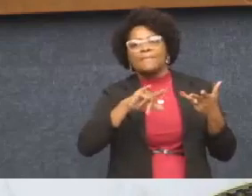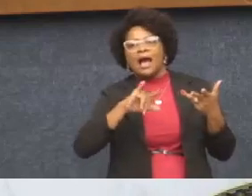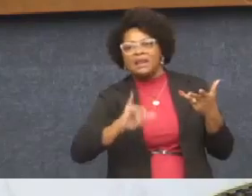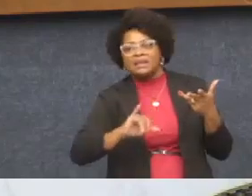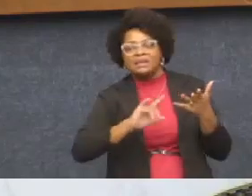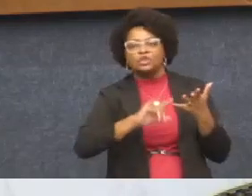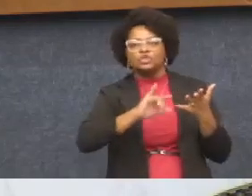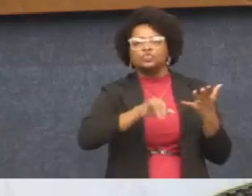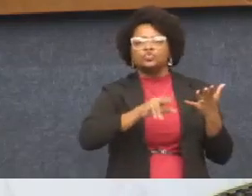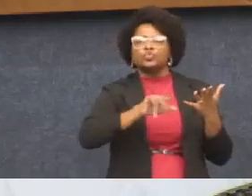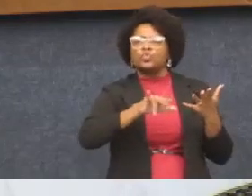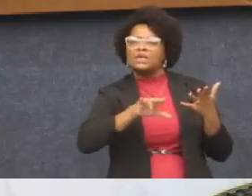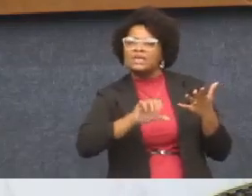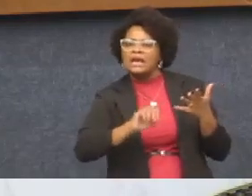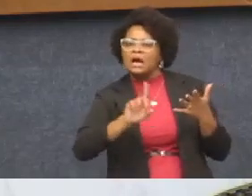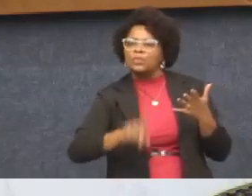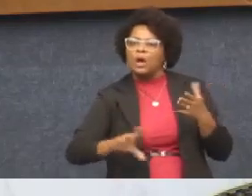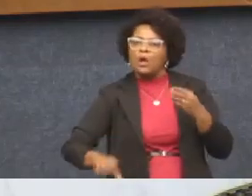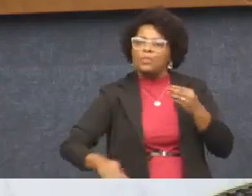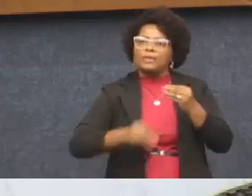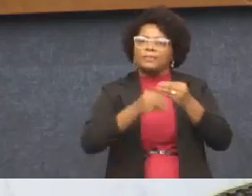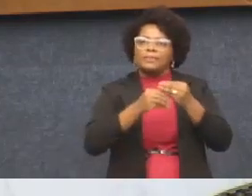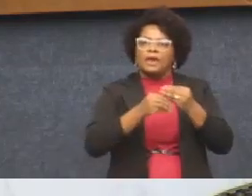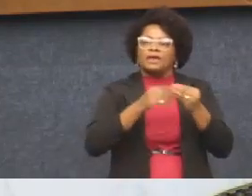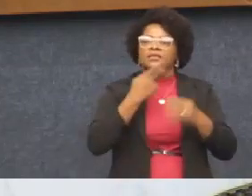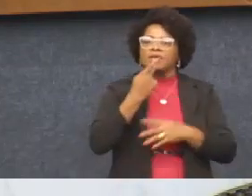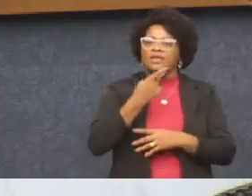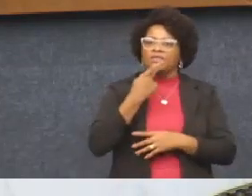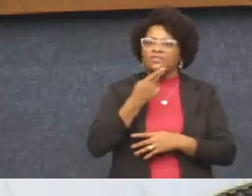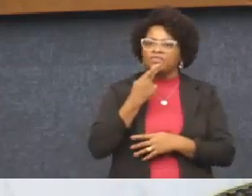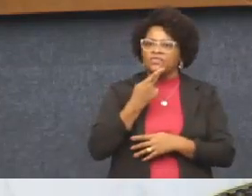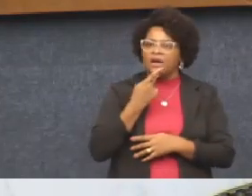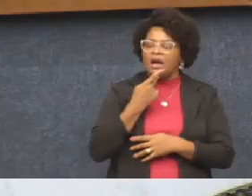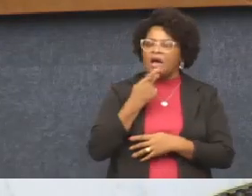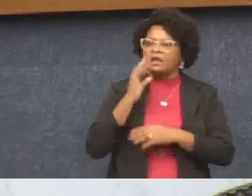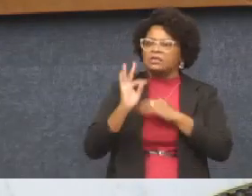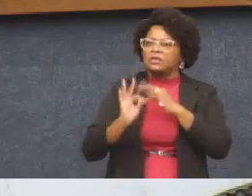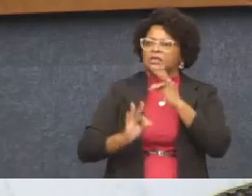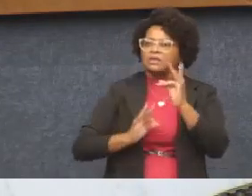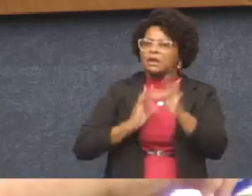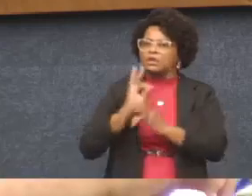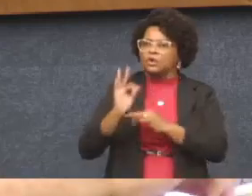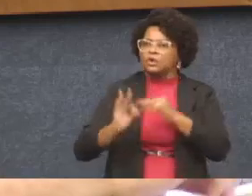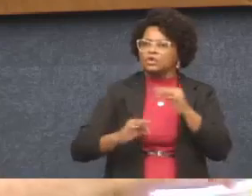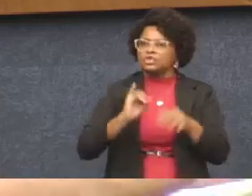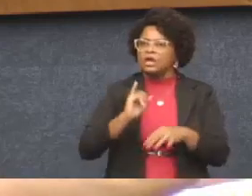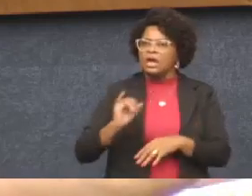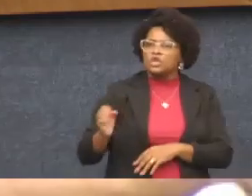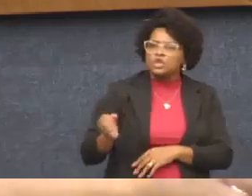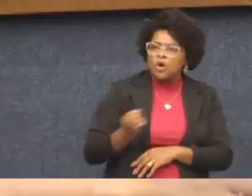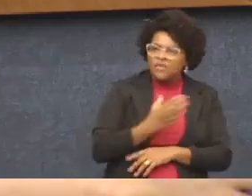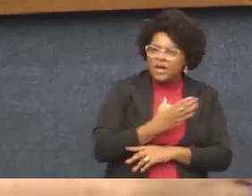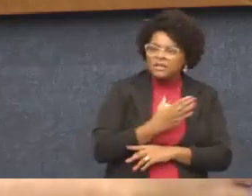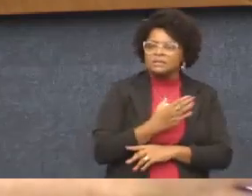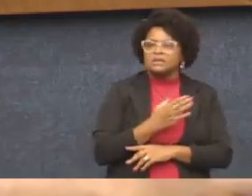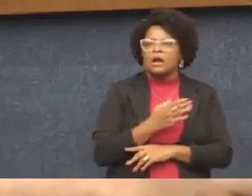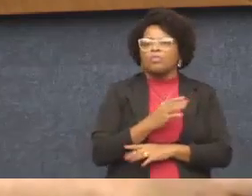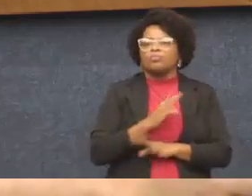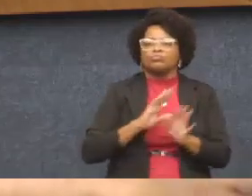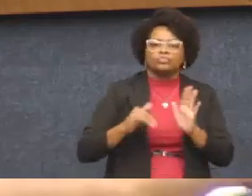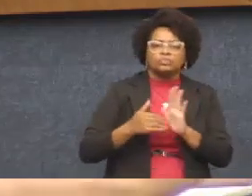Lopes e Rubão, emenda dispõe sobre o bônus tecnológico e a bolsa de estímulo à inovação no ambiente produtivo no município de Belo